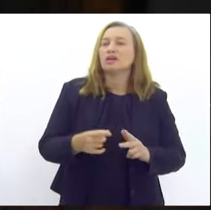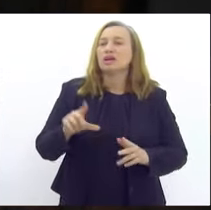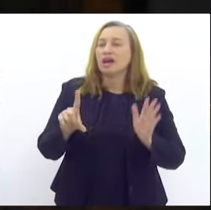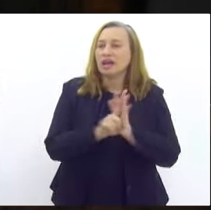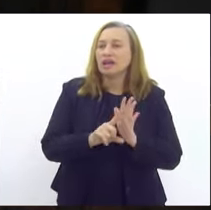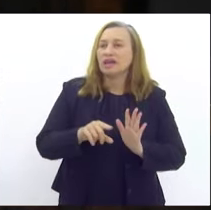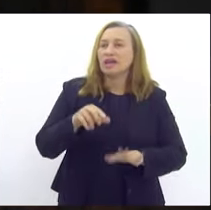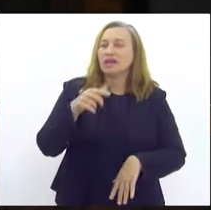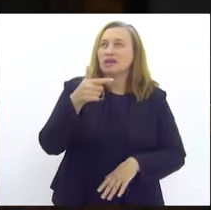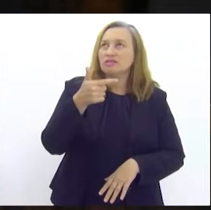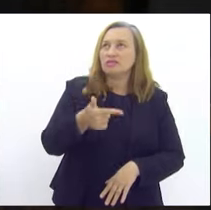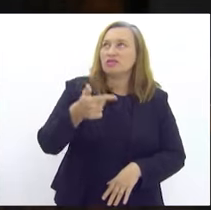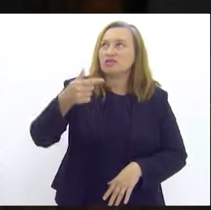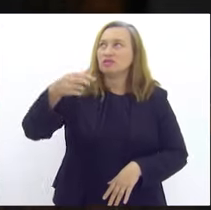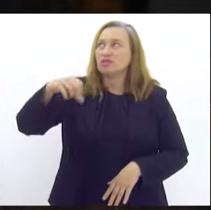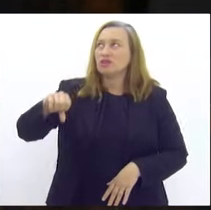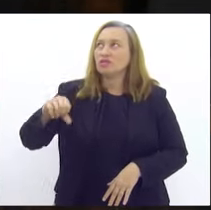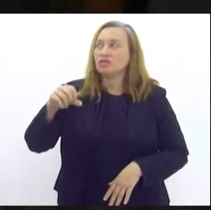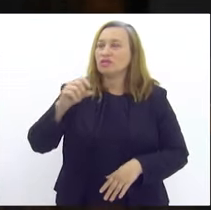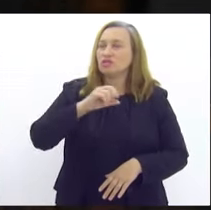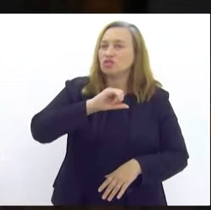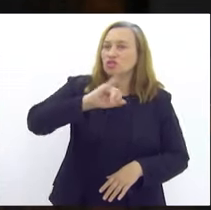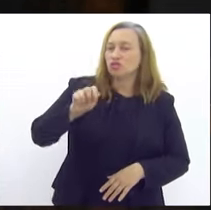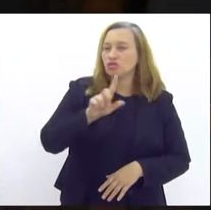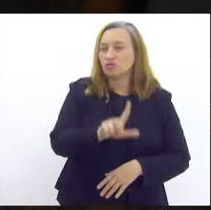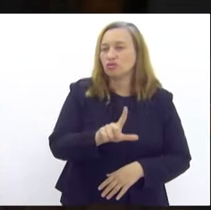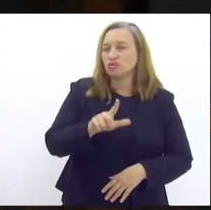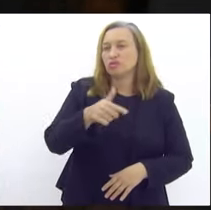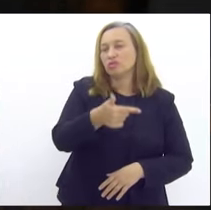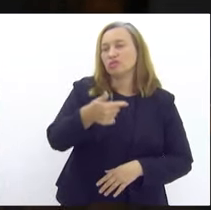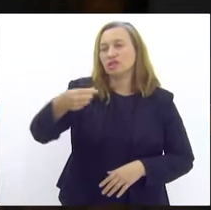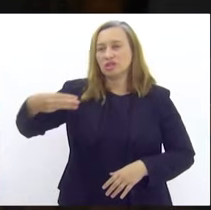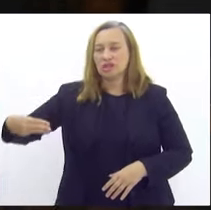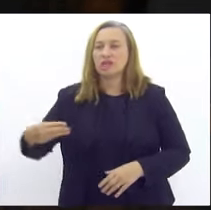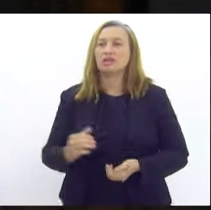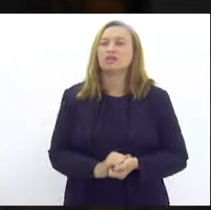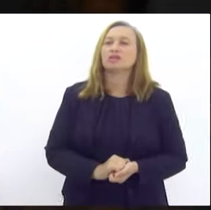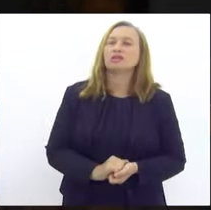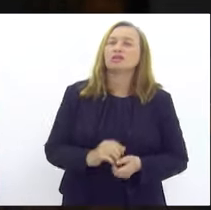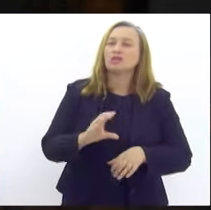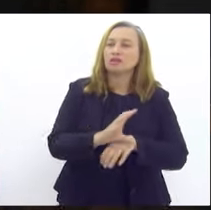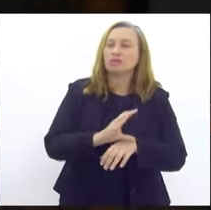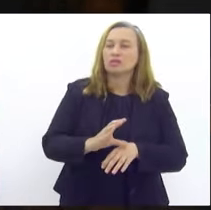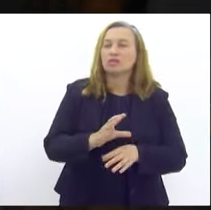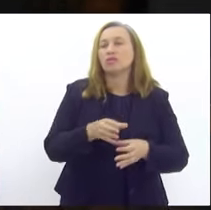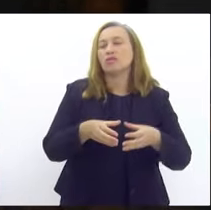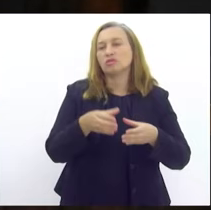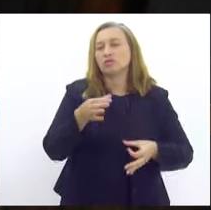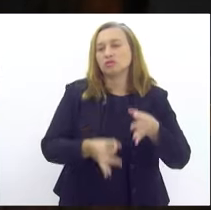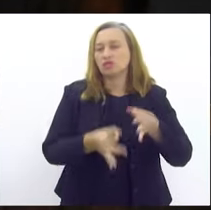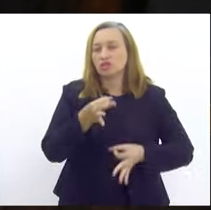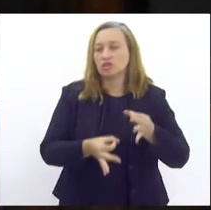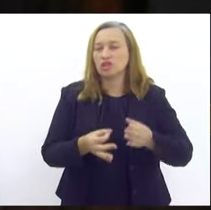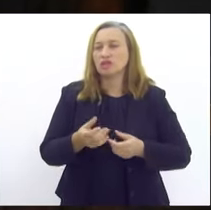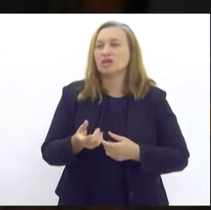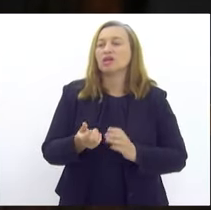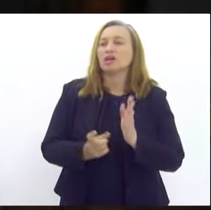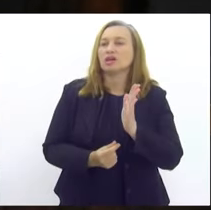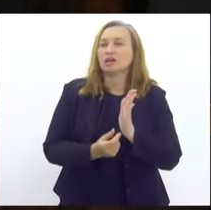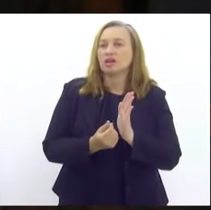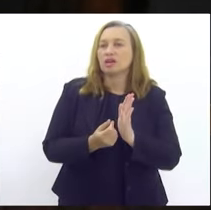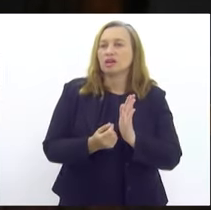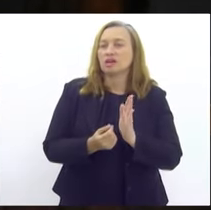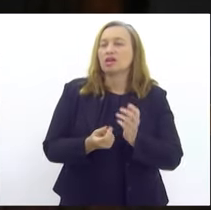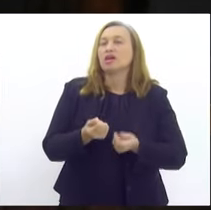9.379, de 22 de julho de 2021. Pendentes de parecer das comissões de Constituição e Justiça, de Economia, Indústria e Comércio,